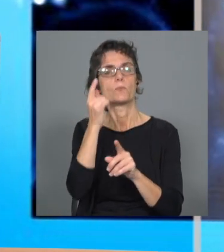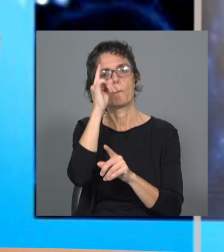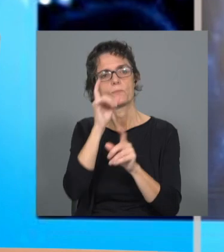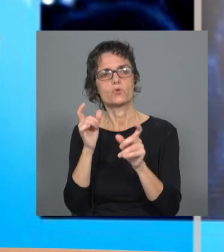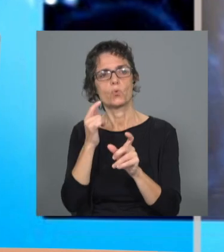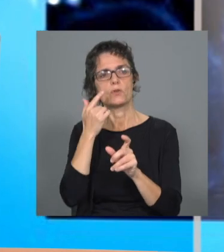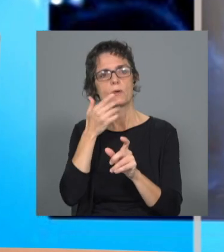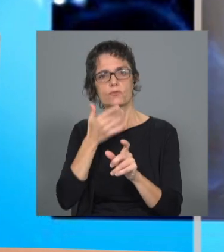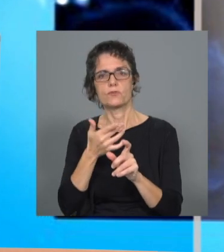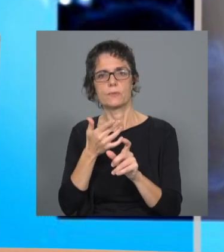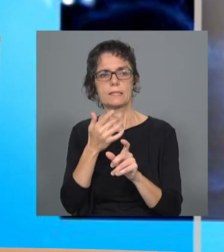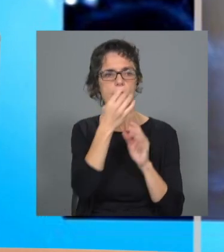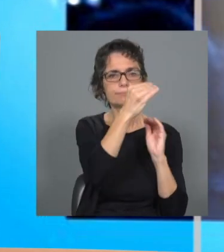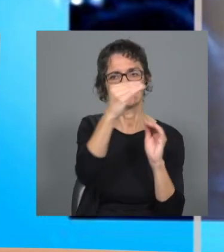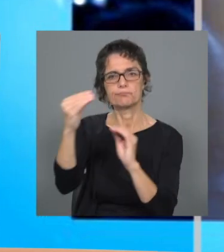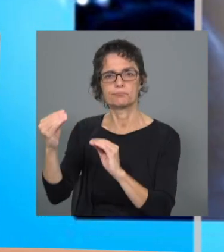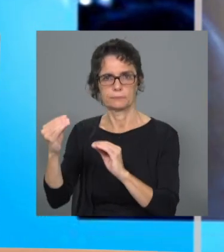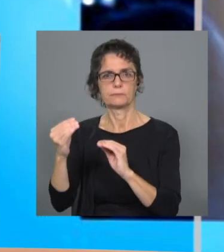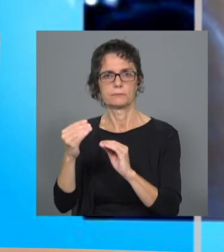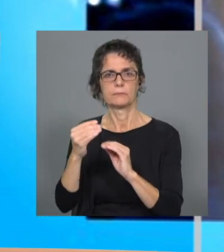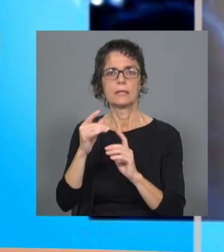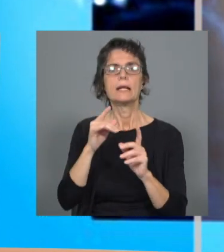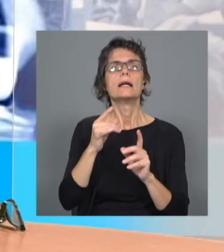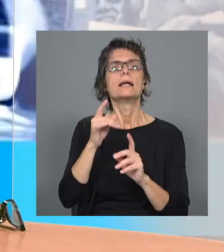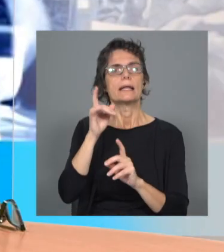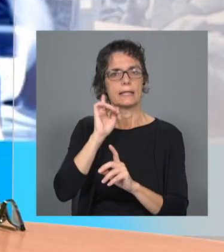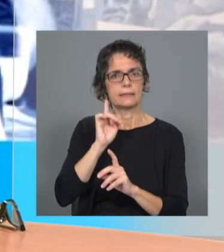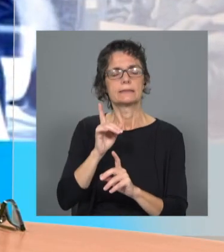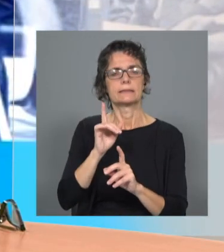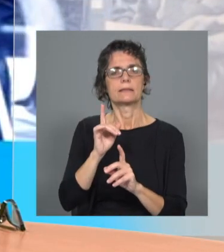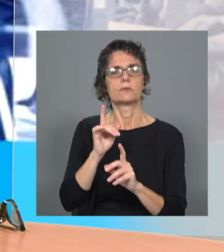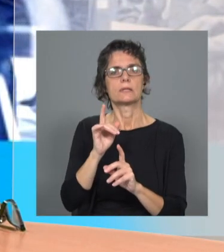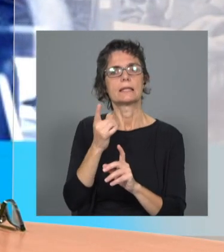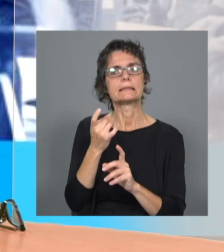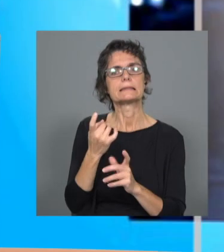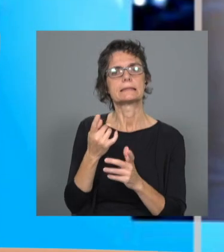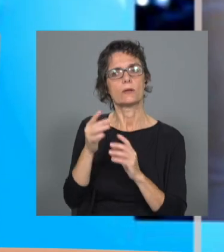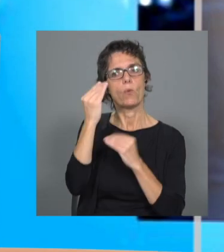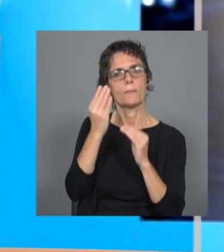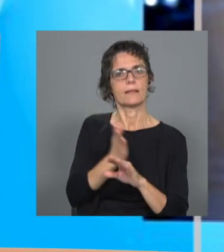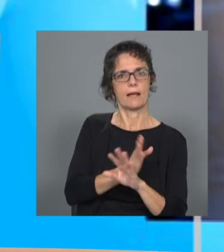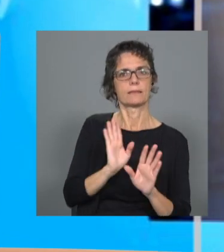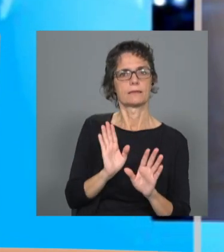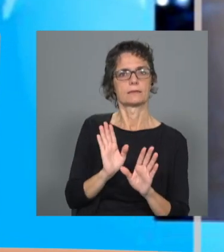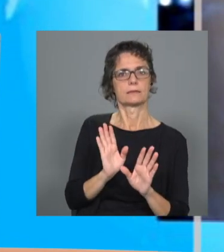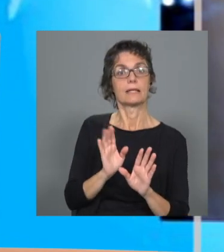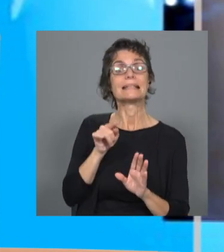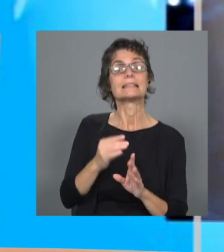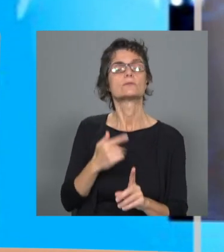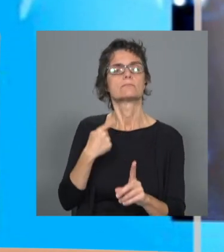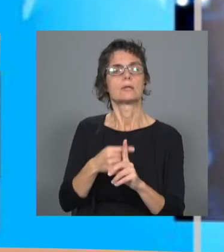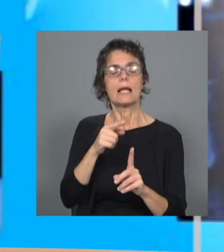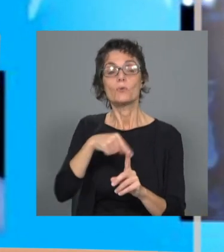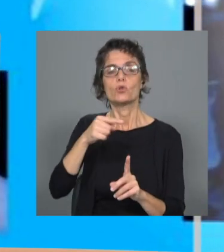está assumido que é preciso esclarecer, aprender. E isso é o primeiro passo, é um primeiro passo muito positivo. As pessoas reconhecerem que é preciso